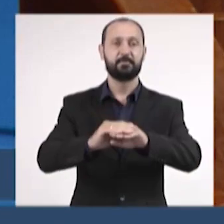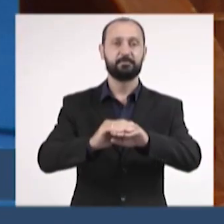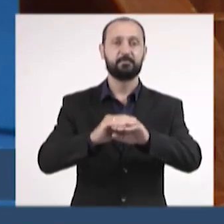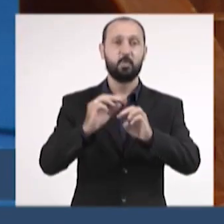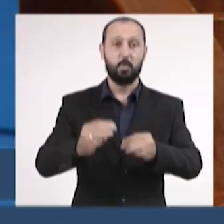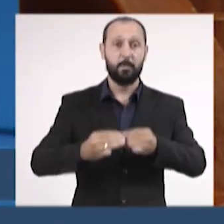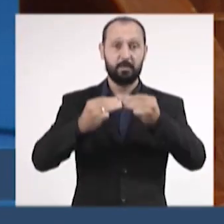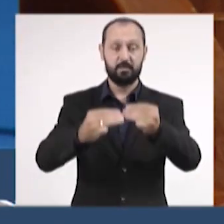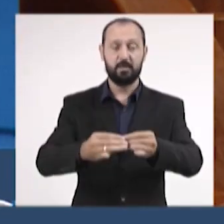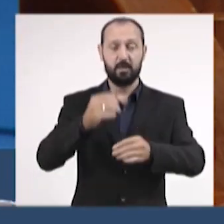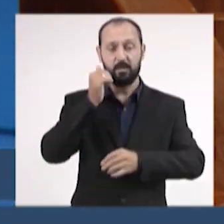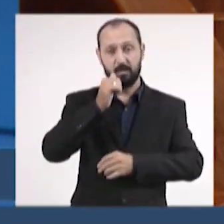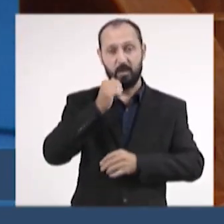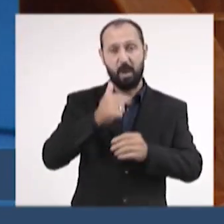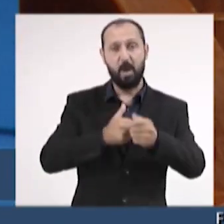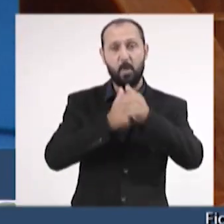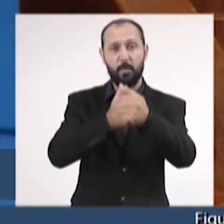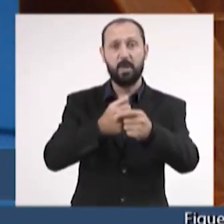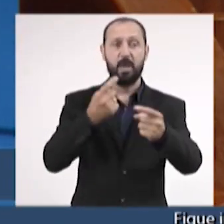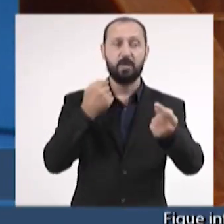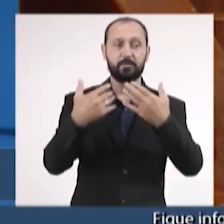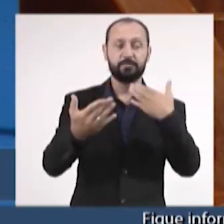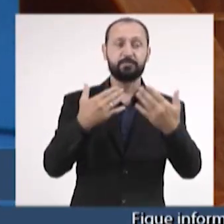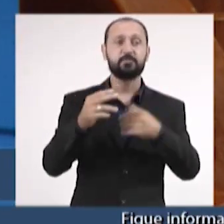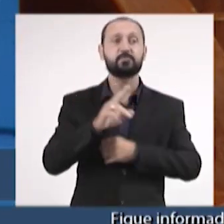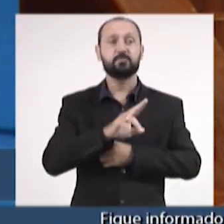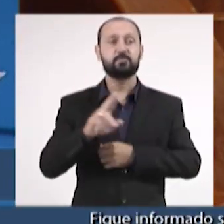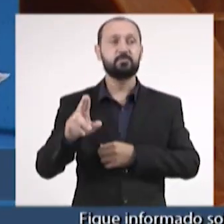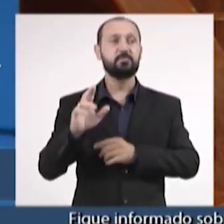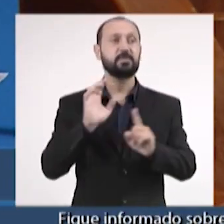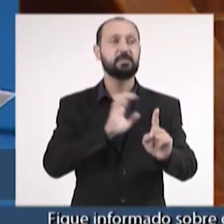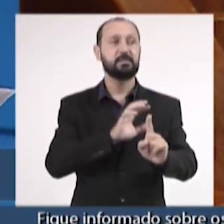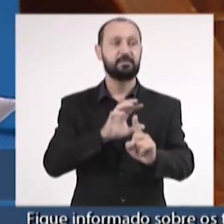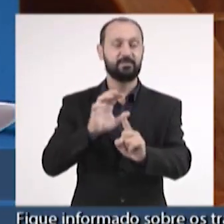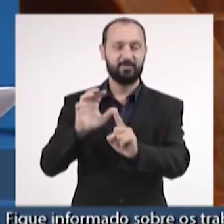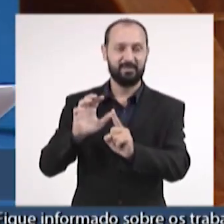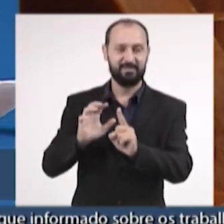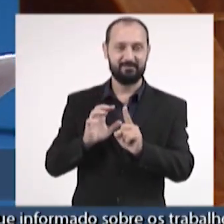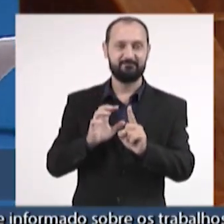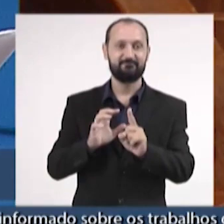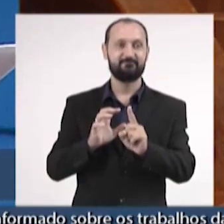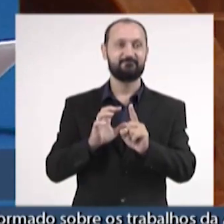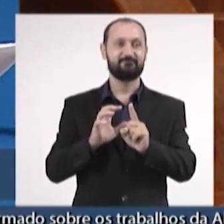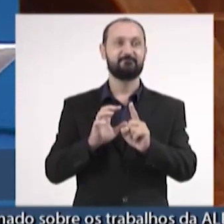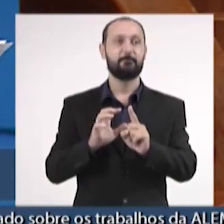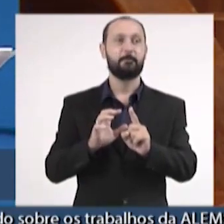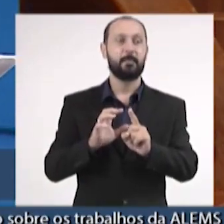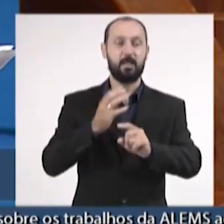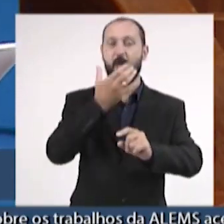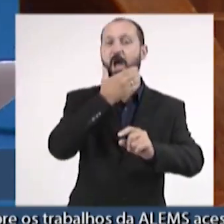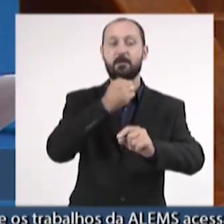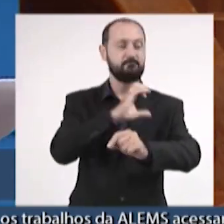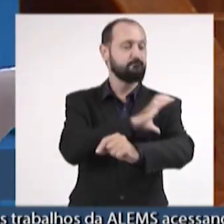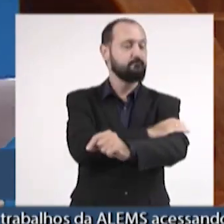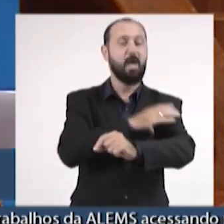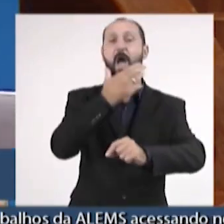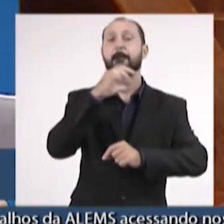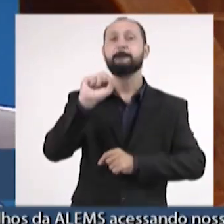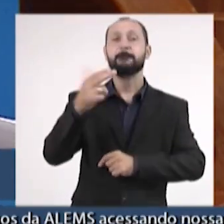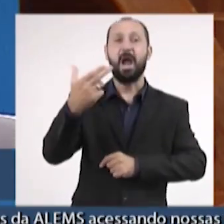das Mulheres acompanha a discussão sobre os chamados influenciadores da masculinidade